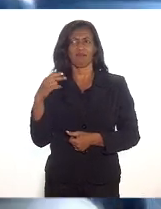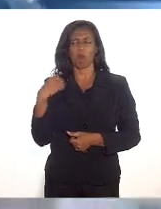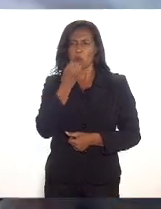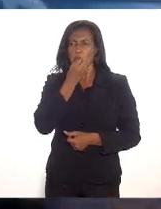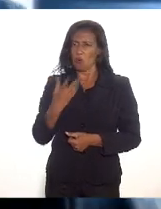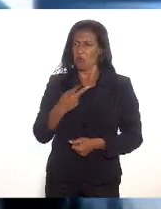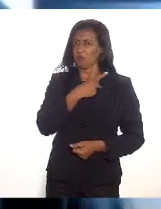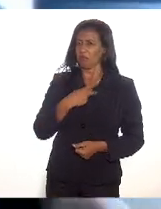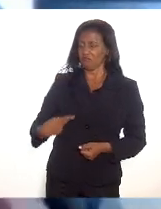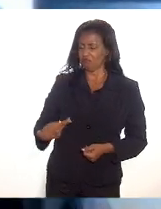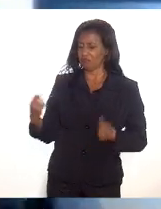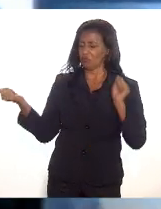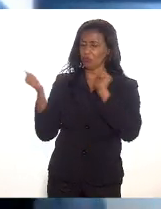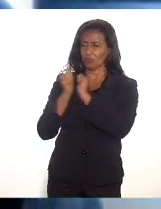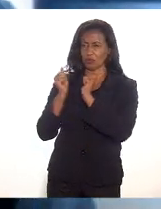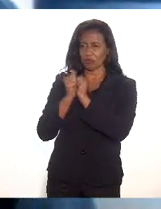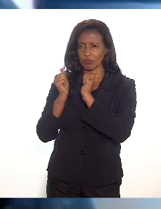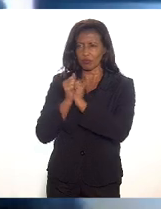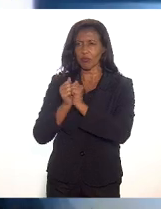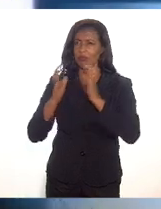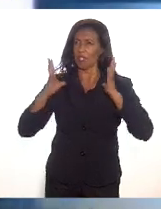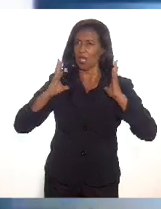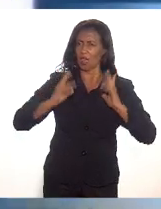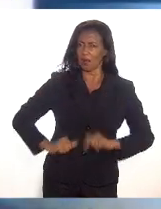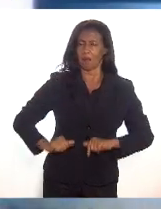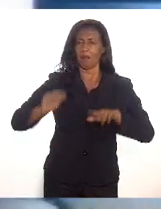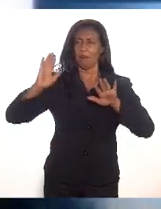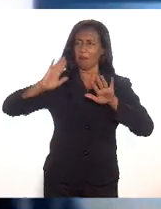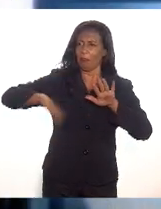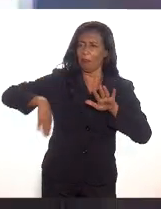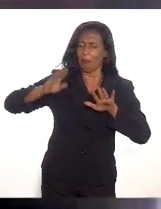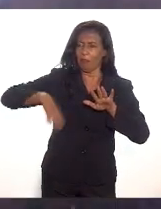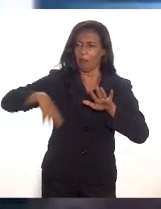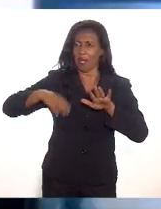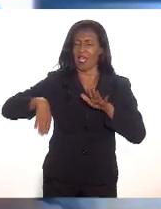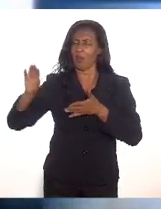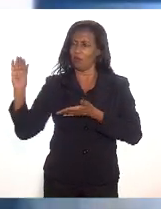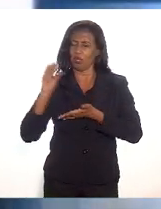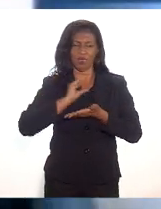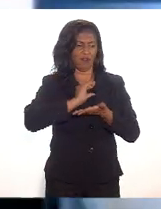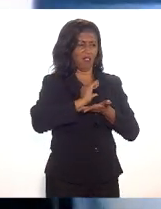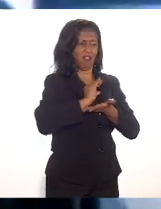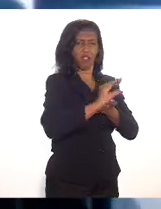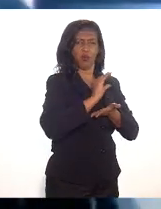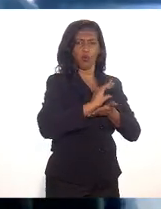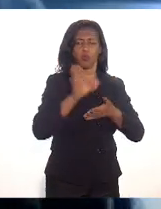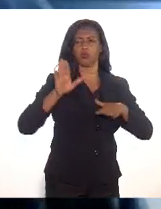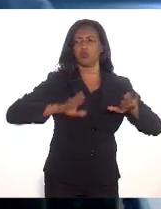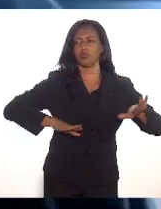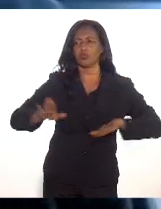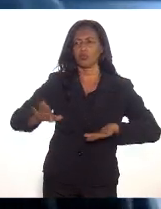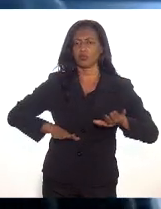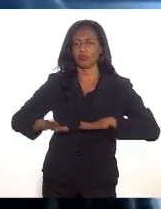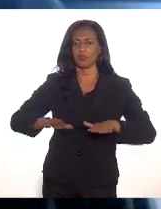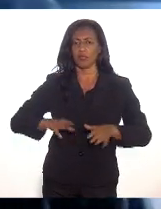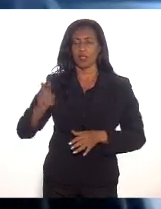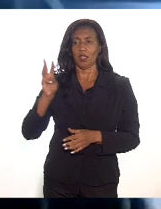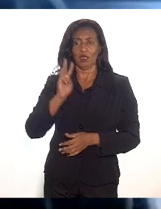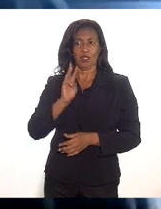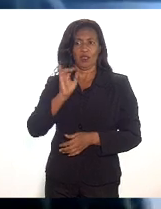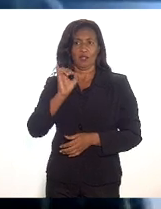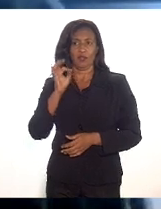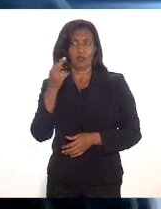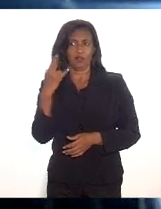Sena Limpa para limpar as praias. Eu colocava recursos para se dar a investir na Baixada, em Jacarepaguá. O Victor me chamava